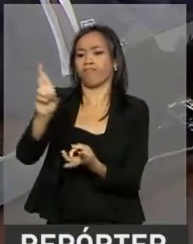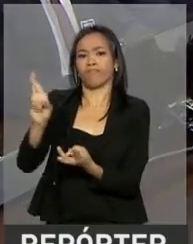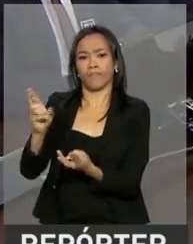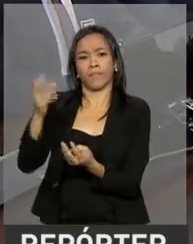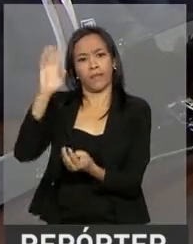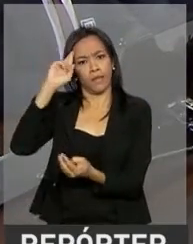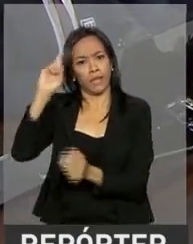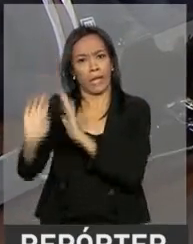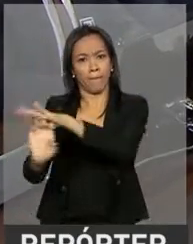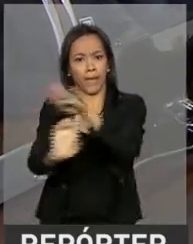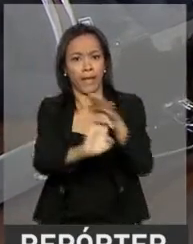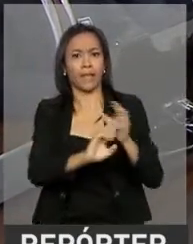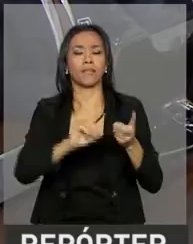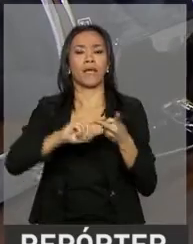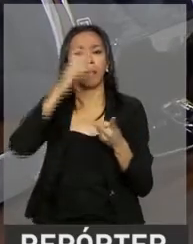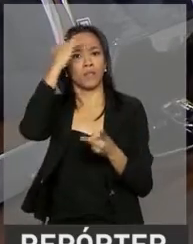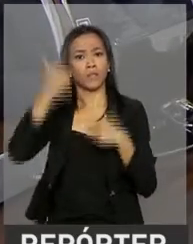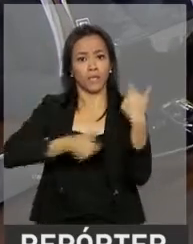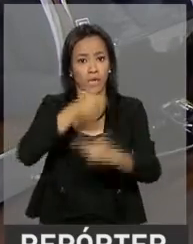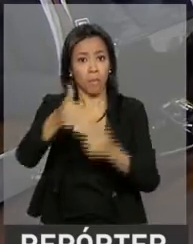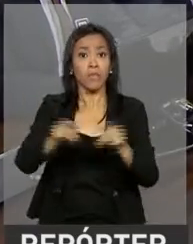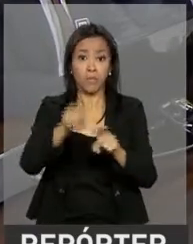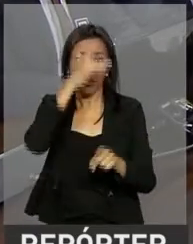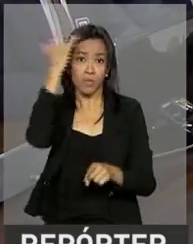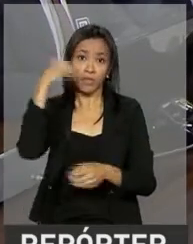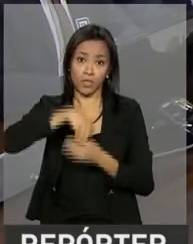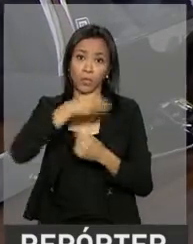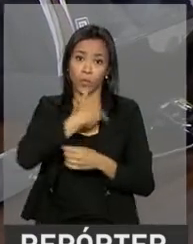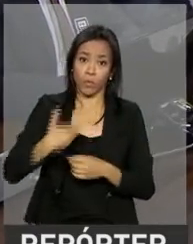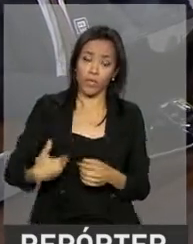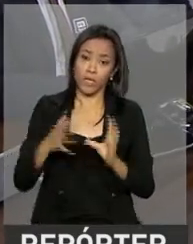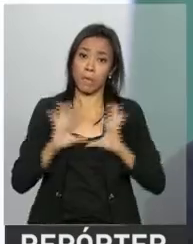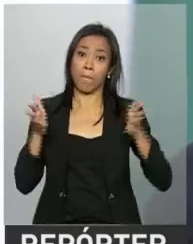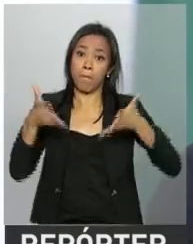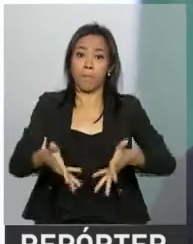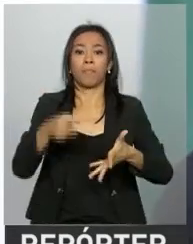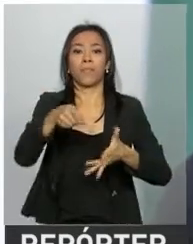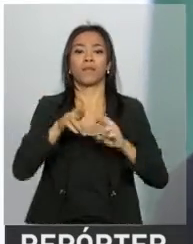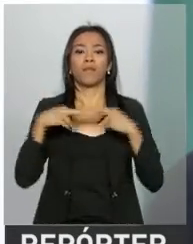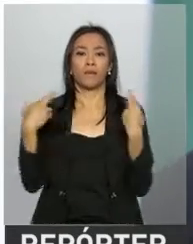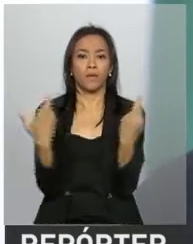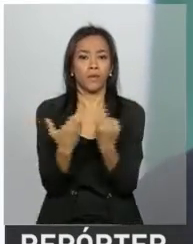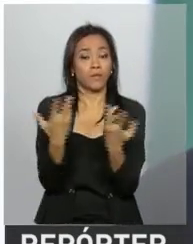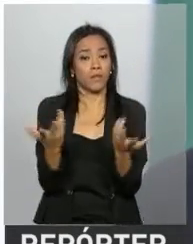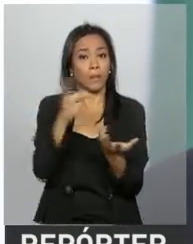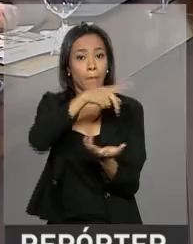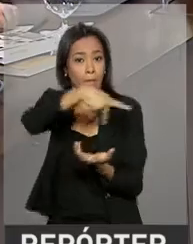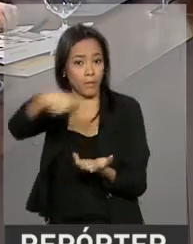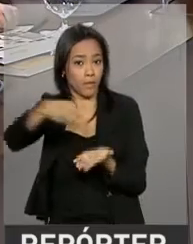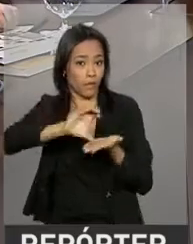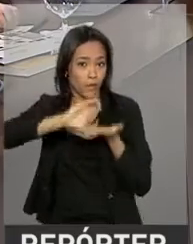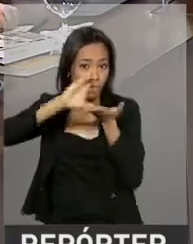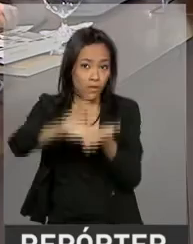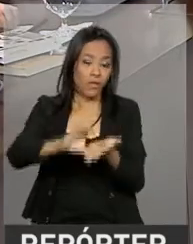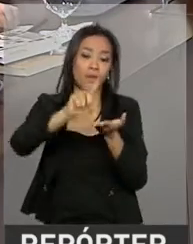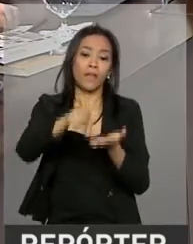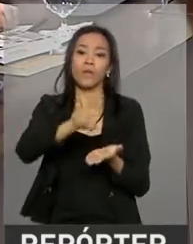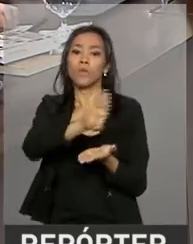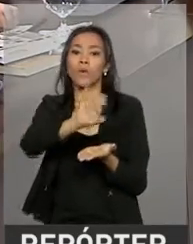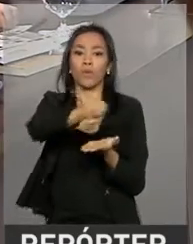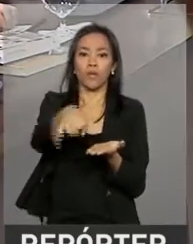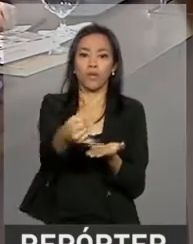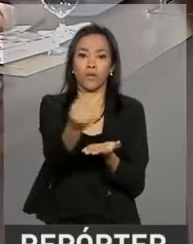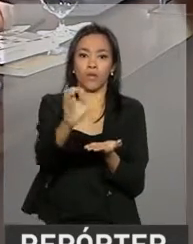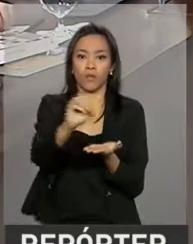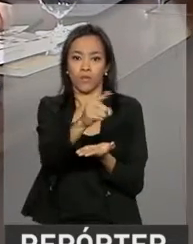empresários dos trabalhadores e do governo e participarão dessa reunião o presidente do conselho que o joão henrique de almeida